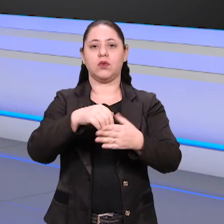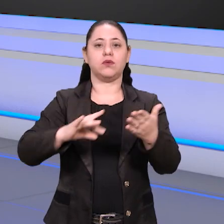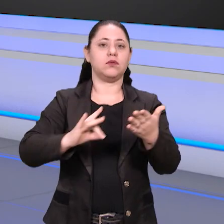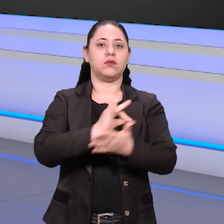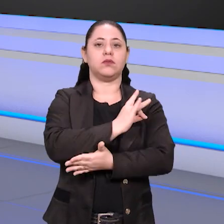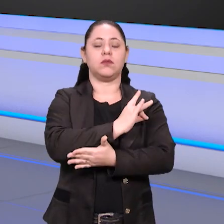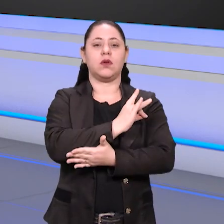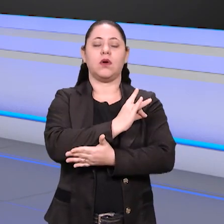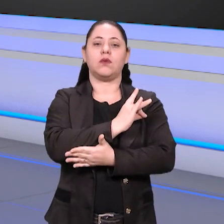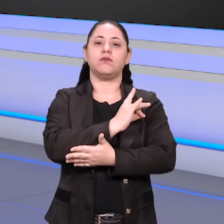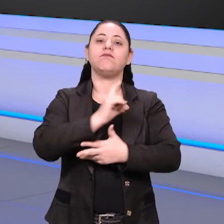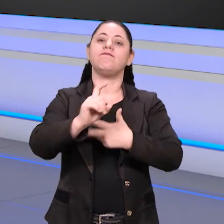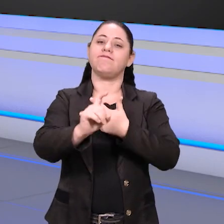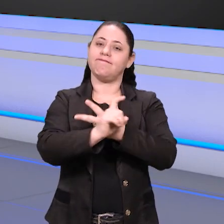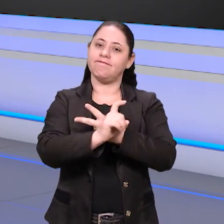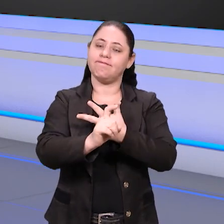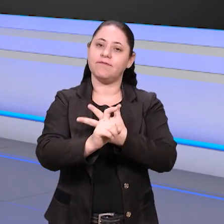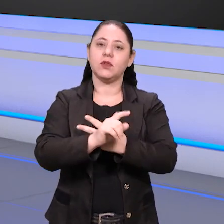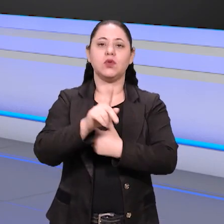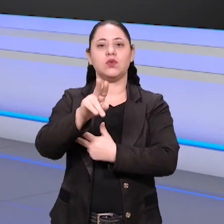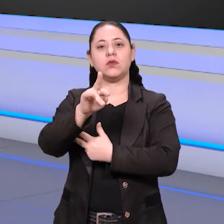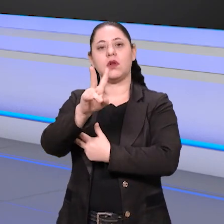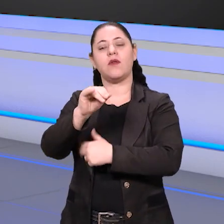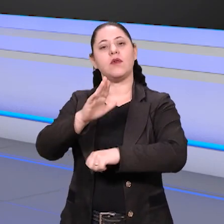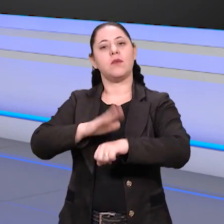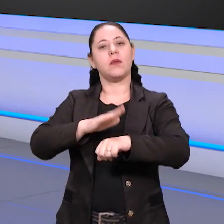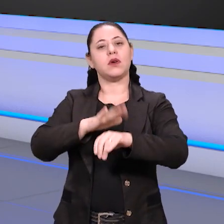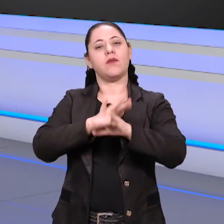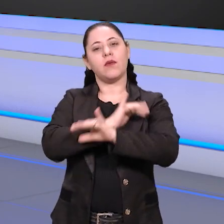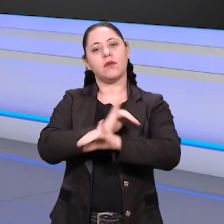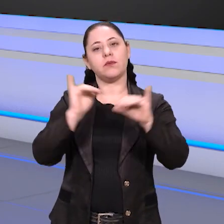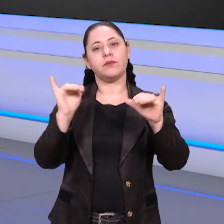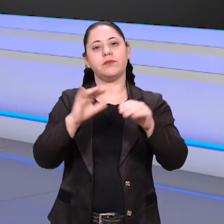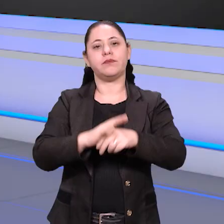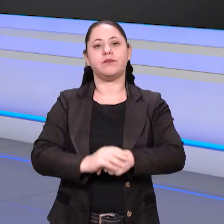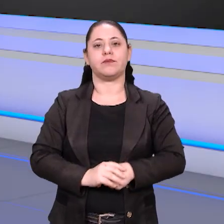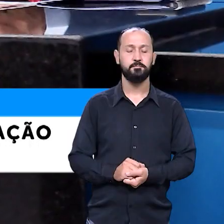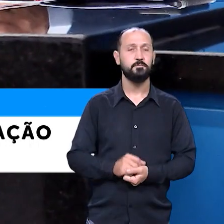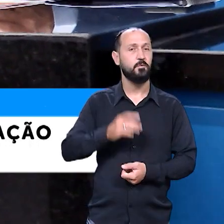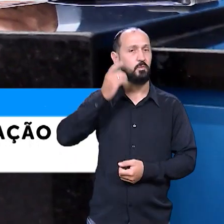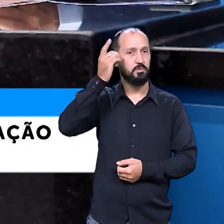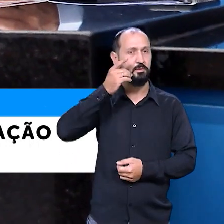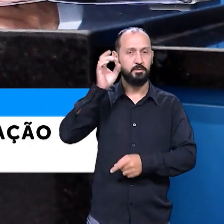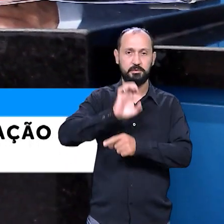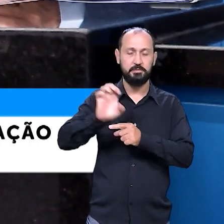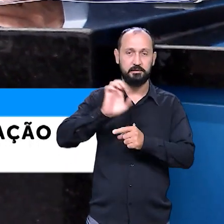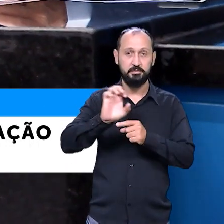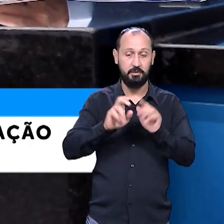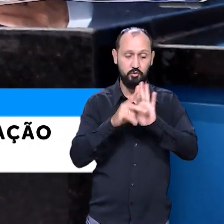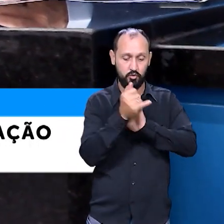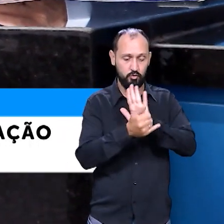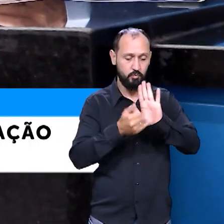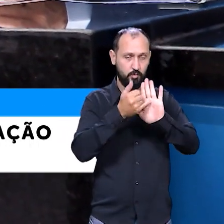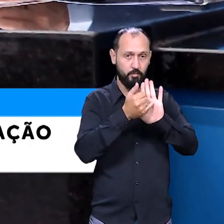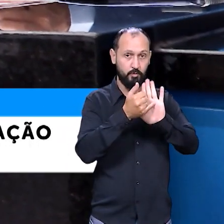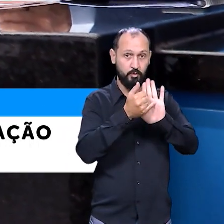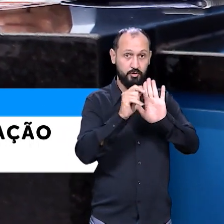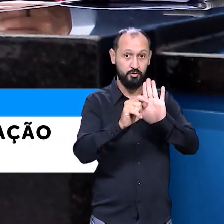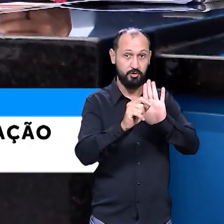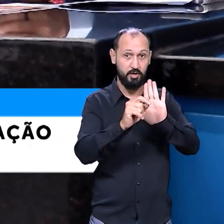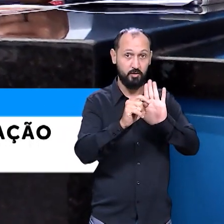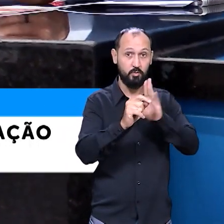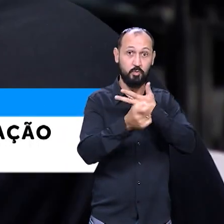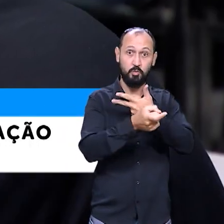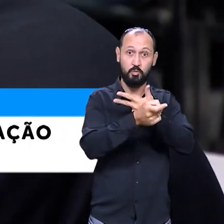e sancionadas pelo Poder Executivo. Gustavo Fax tem mais informações. Os deputados estaduais aprovaram 2 projetos do